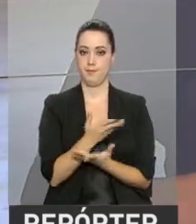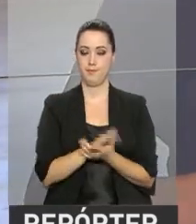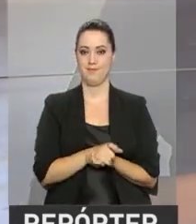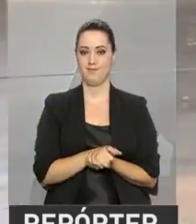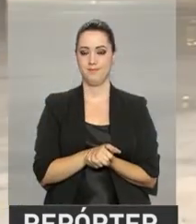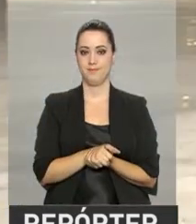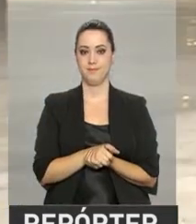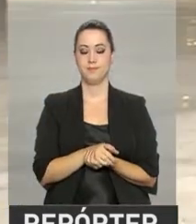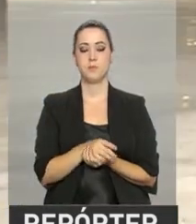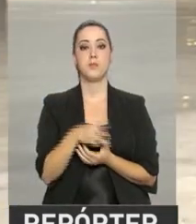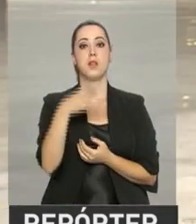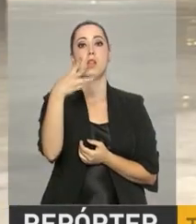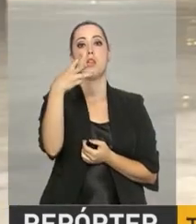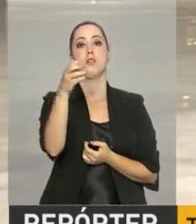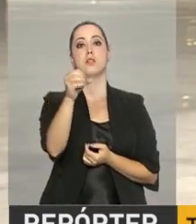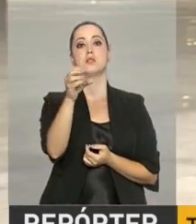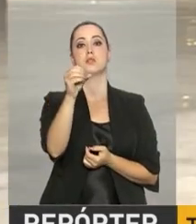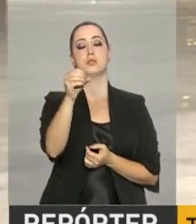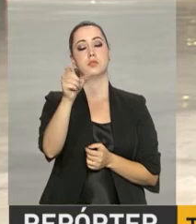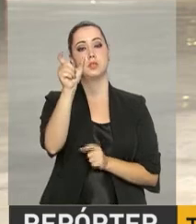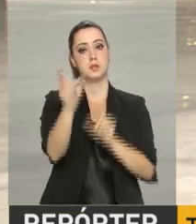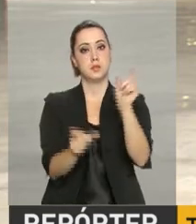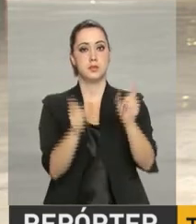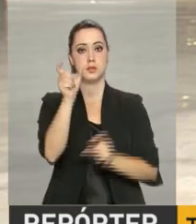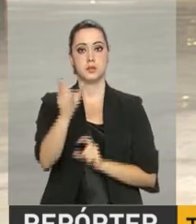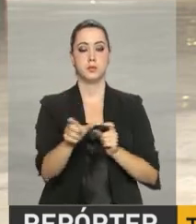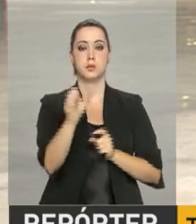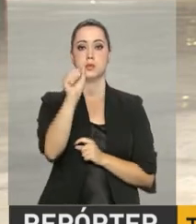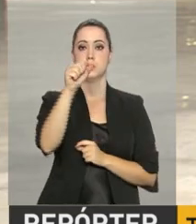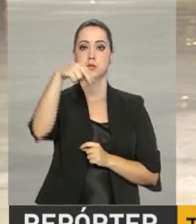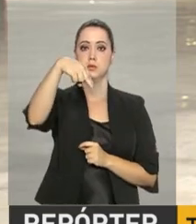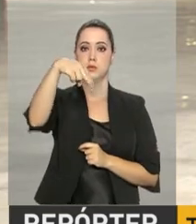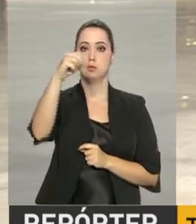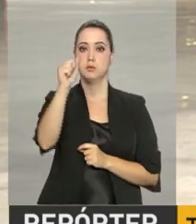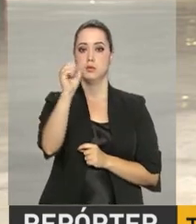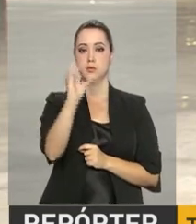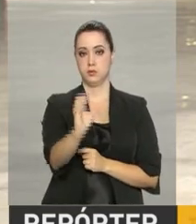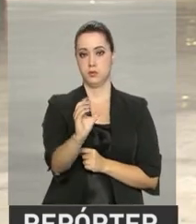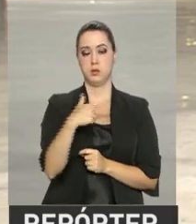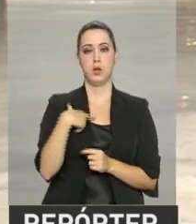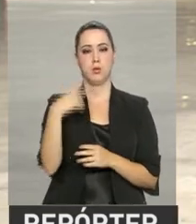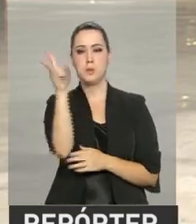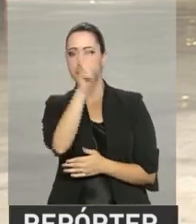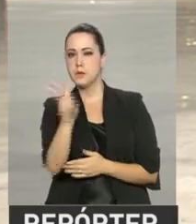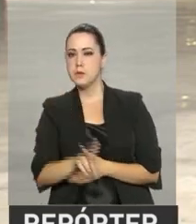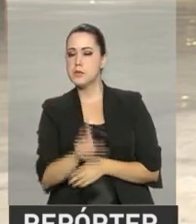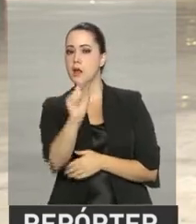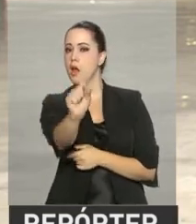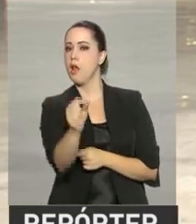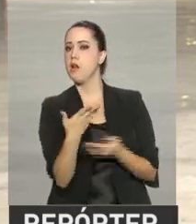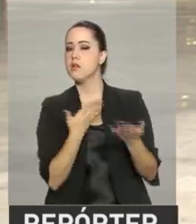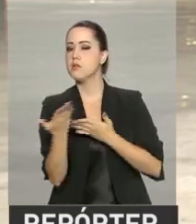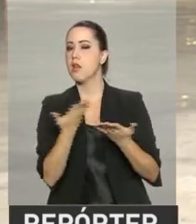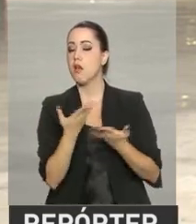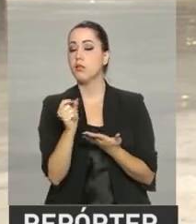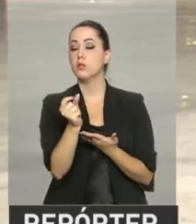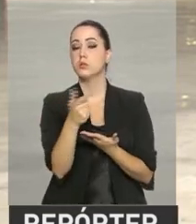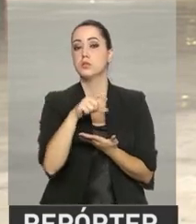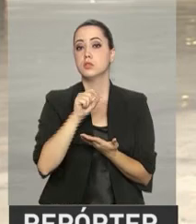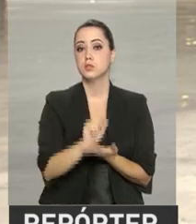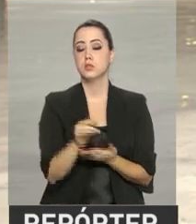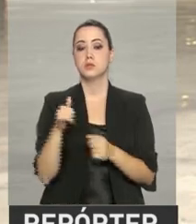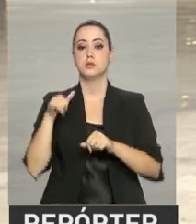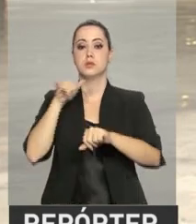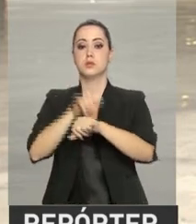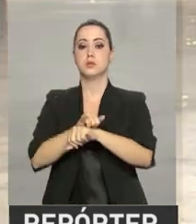são 300 profissionais da agência nacional de aviação civil anac envolvidos na fiscalização dos serviços aéreos como você pode